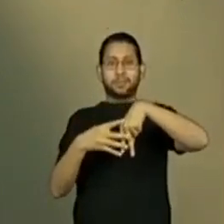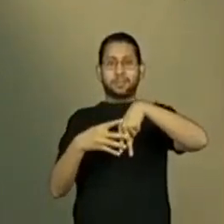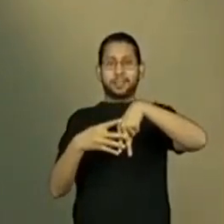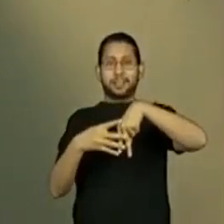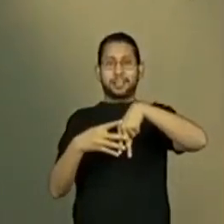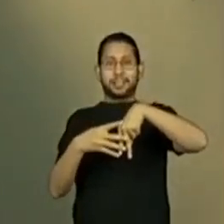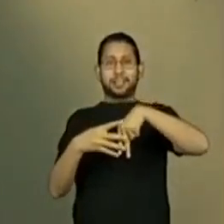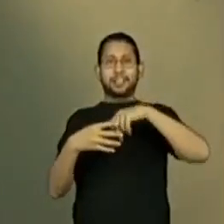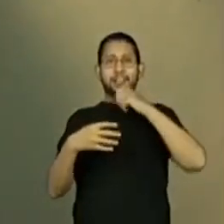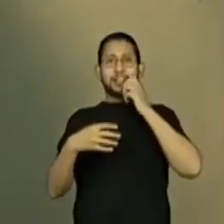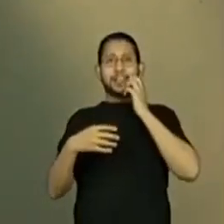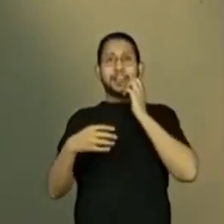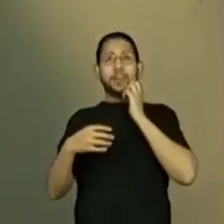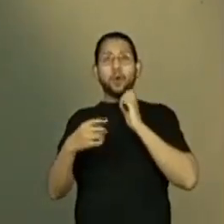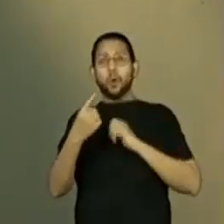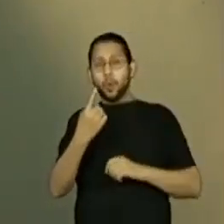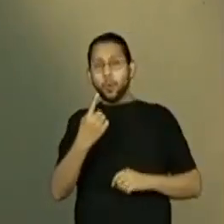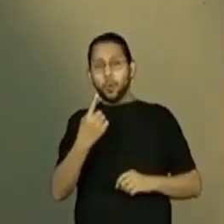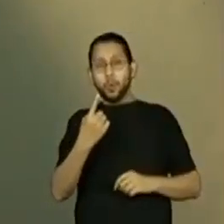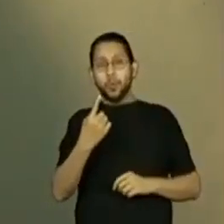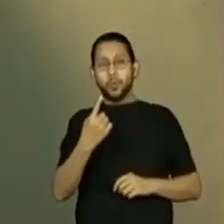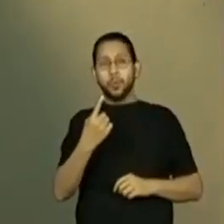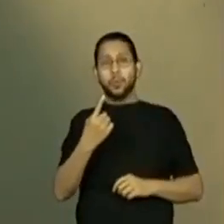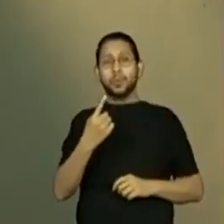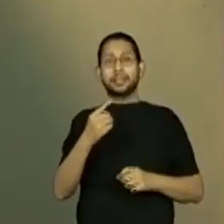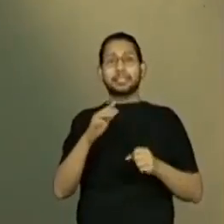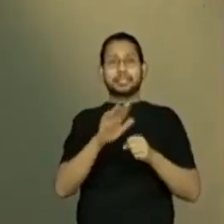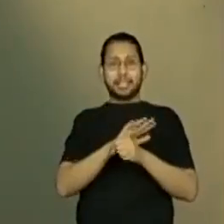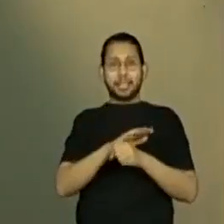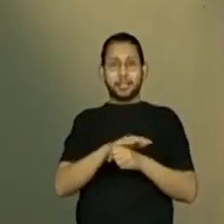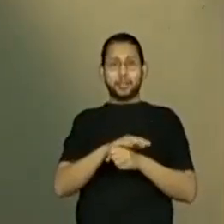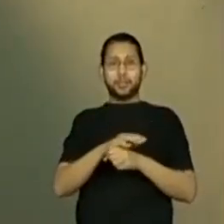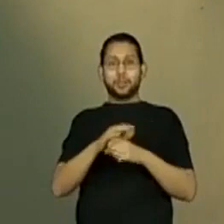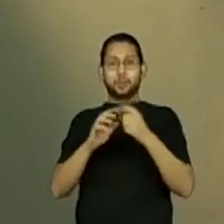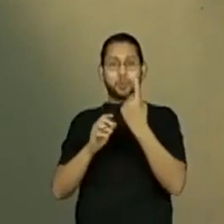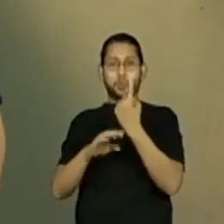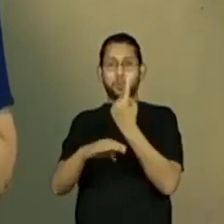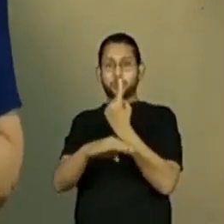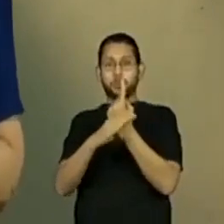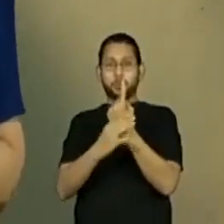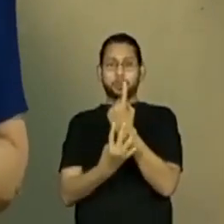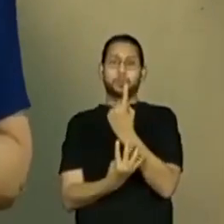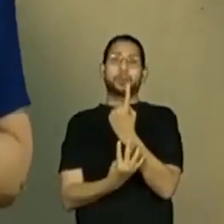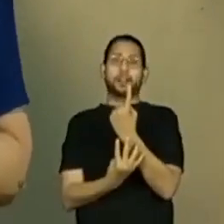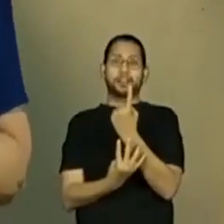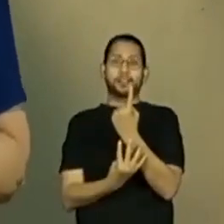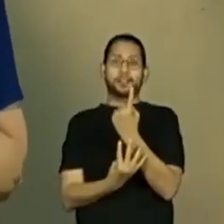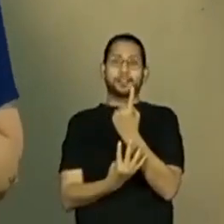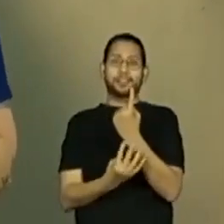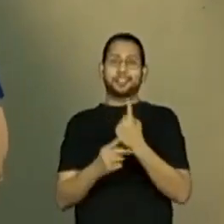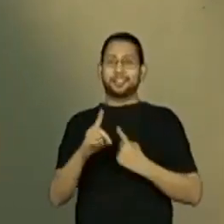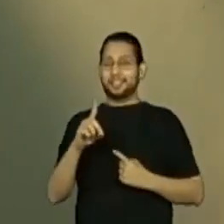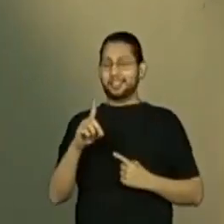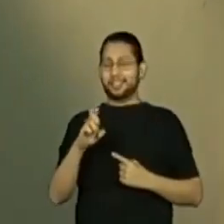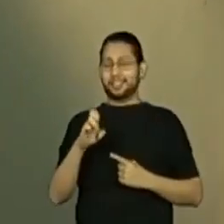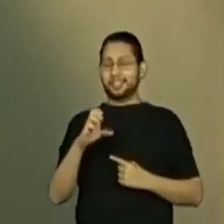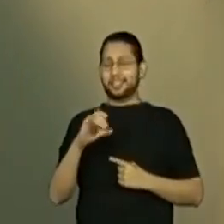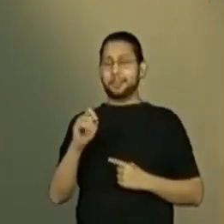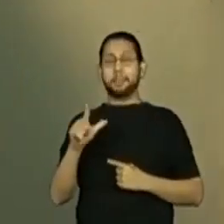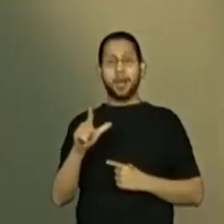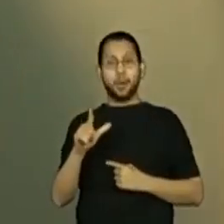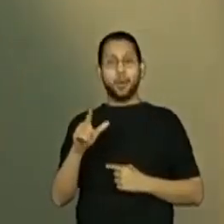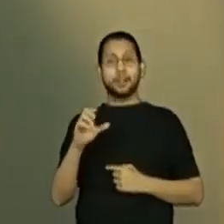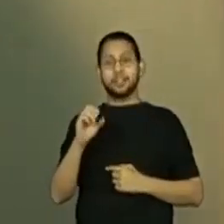divisão, seria 1 inteiro sobre 4. Em números decimais, isso